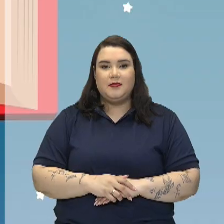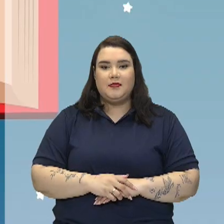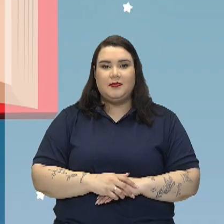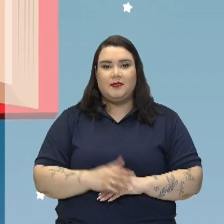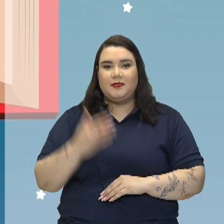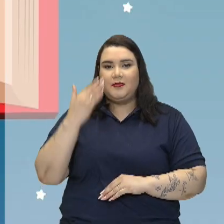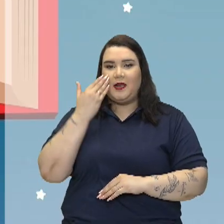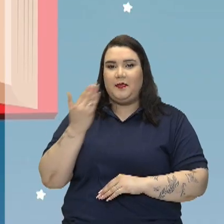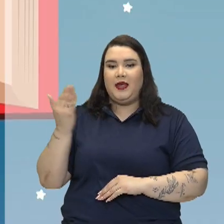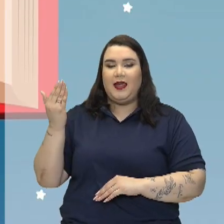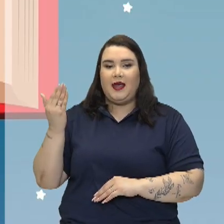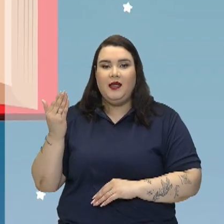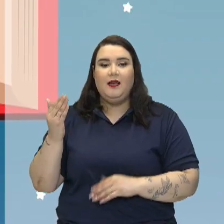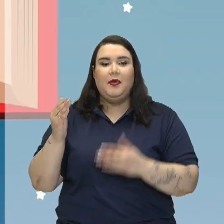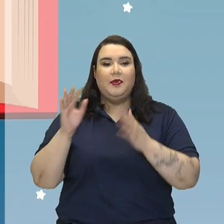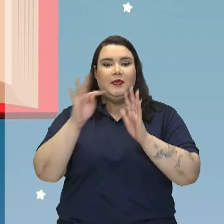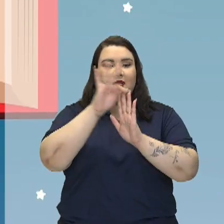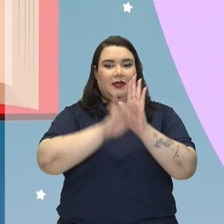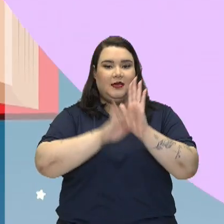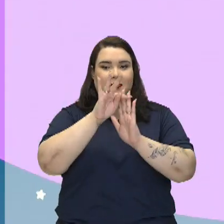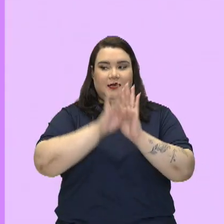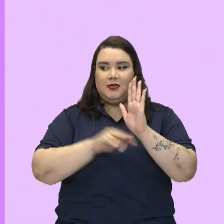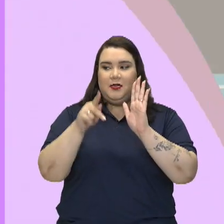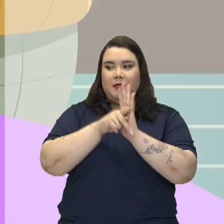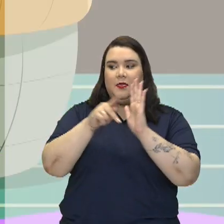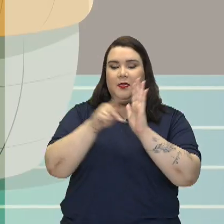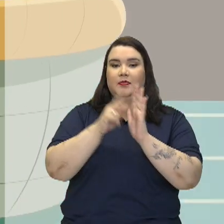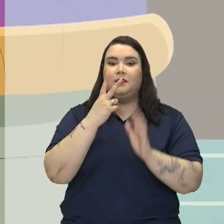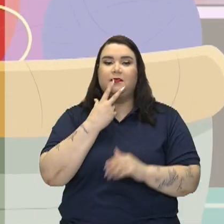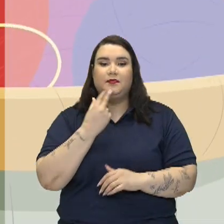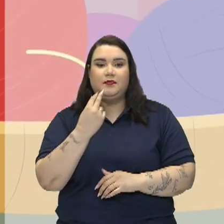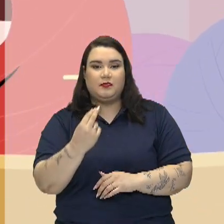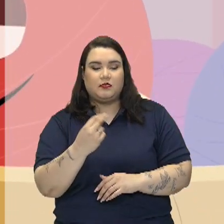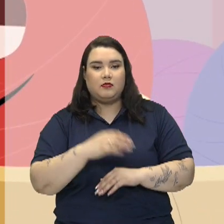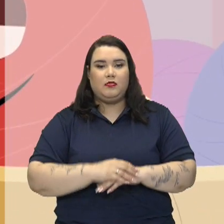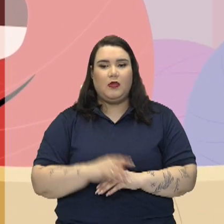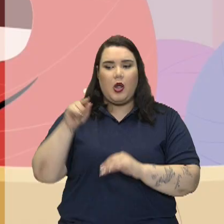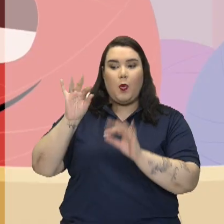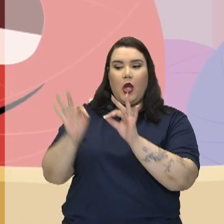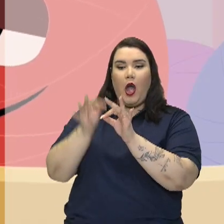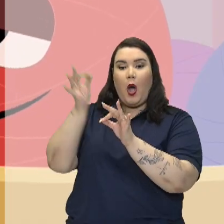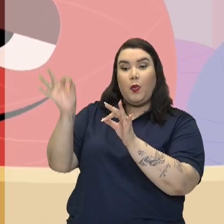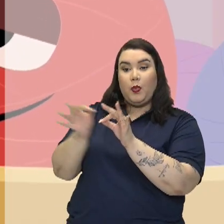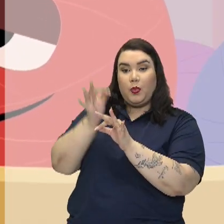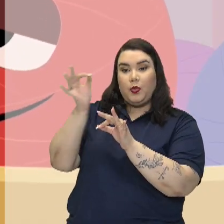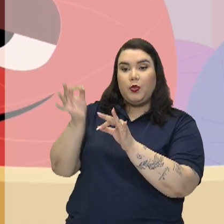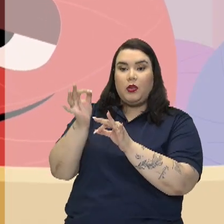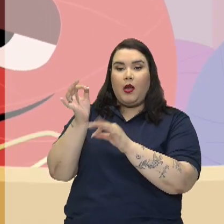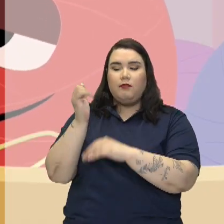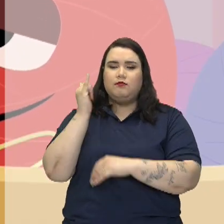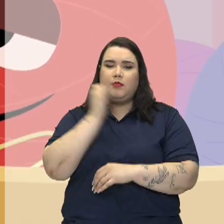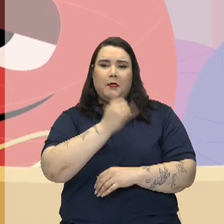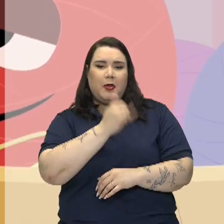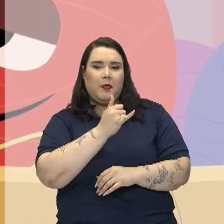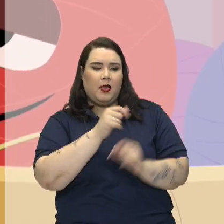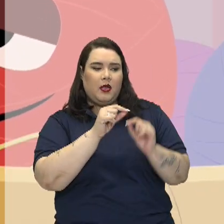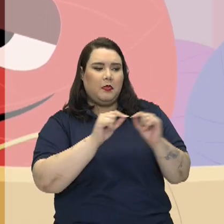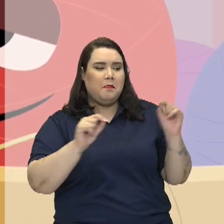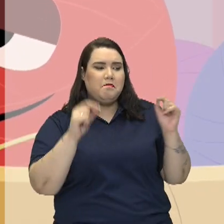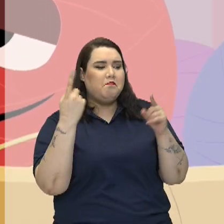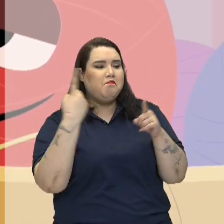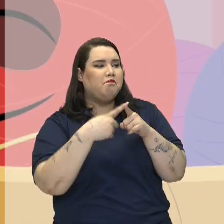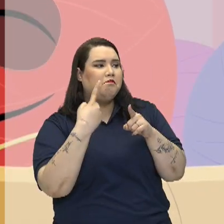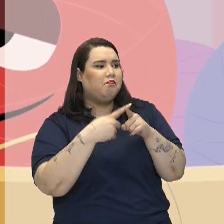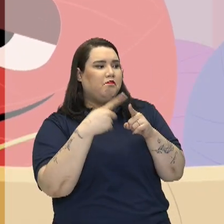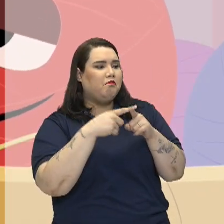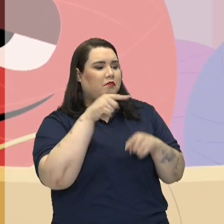Um apólogo de Machado de Assis. Era uma vez uma agulha que disse a um novelo de linha: Por que você está